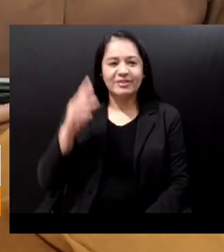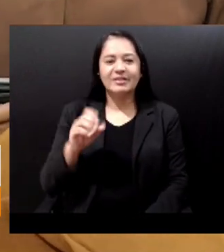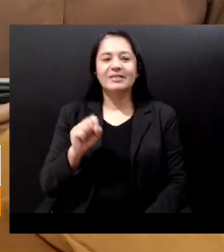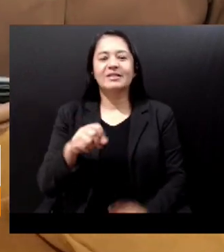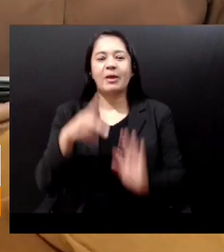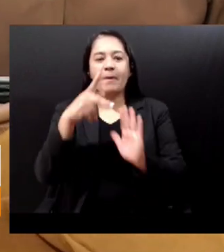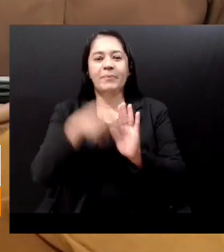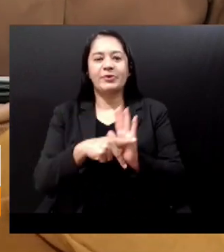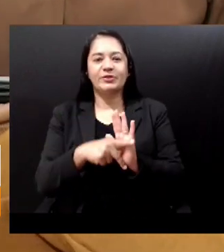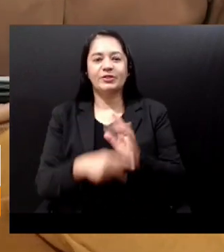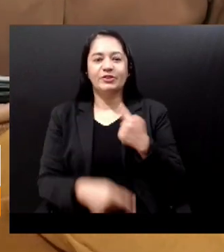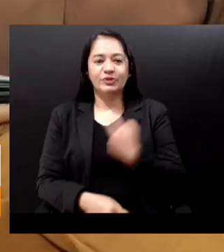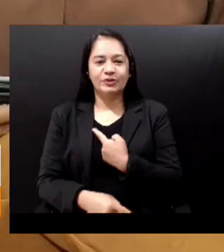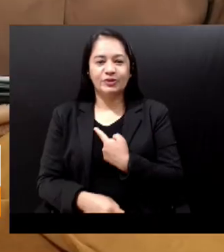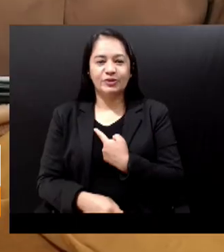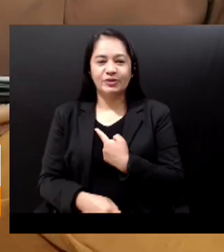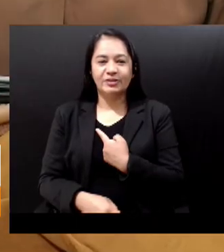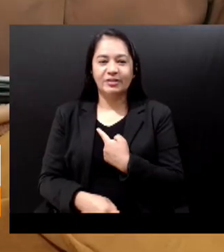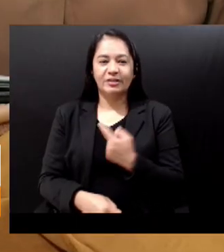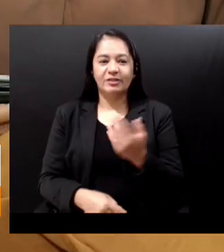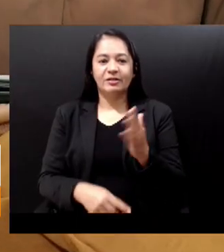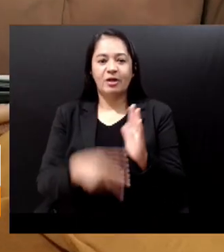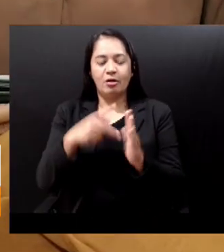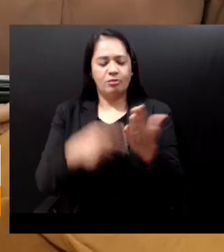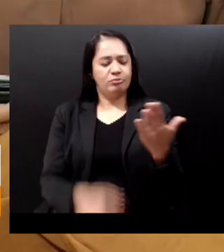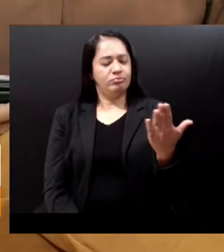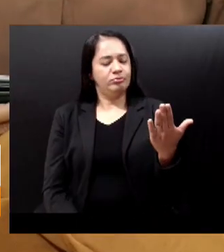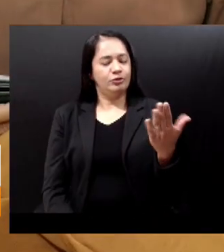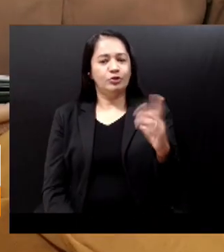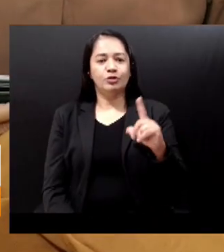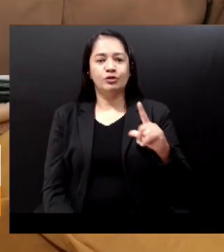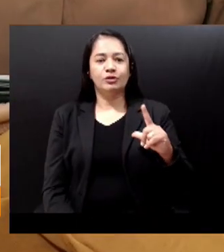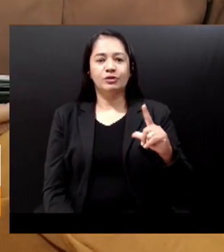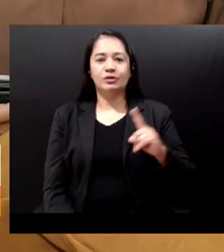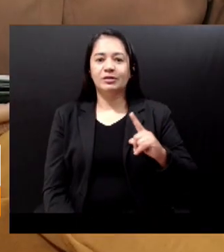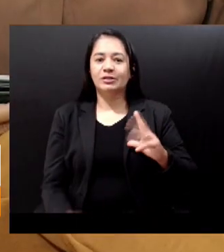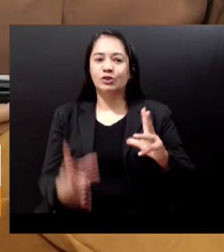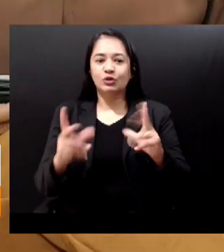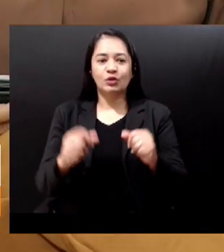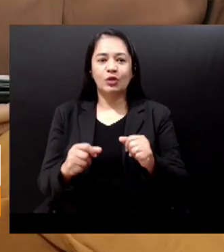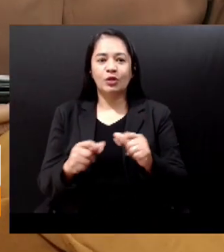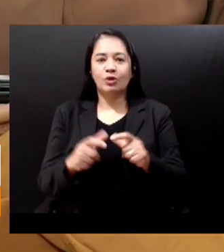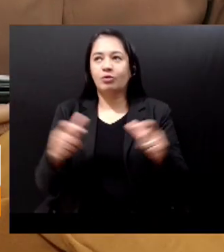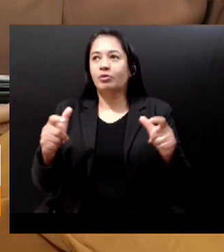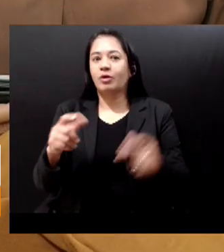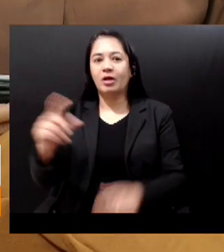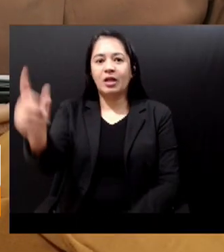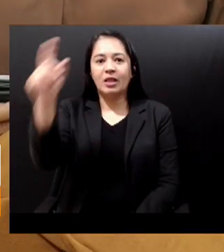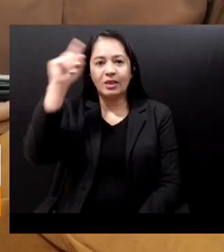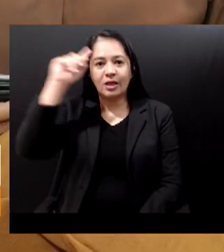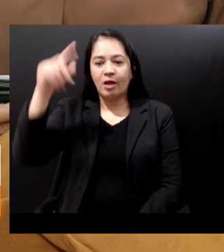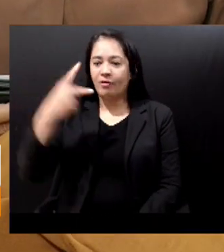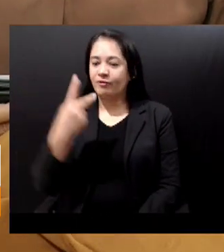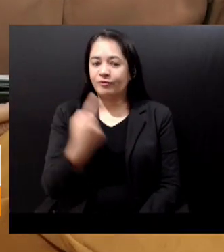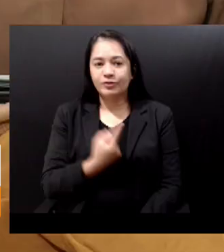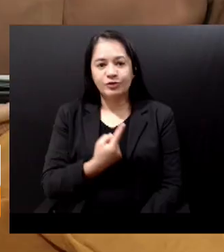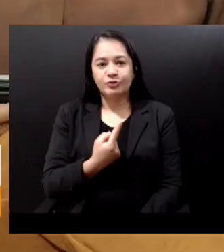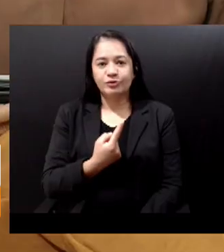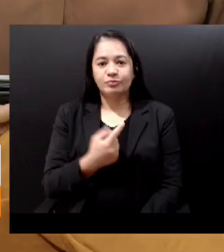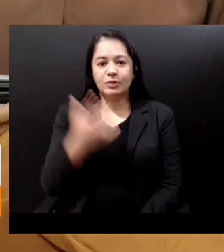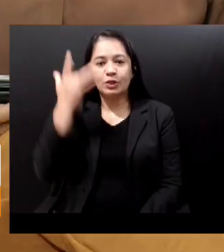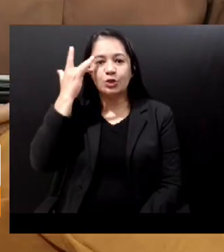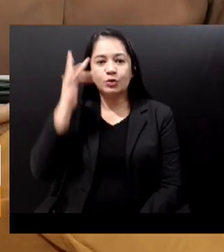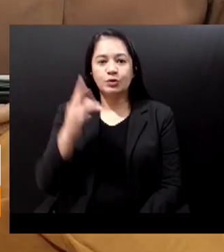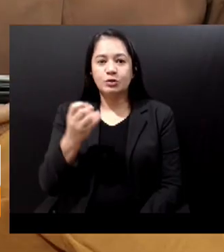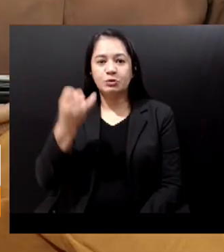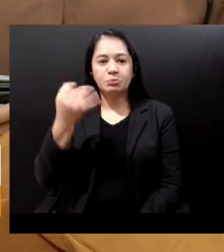Uhum. recebe e vê alguns projetos, todos têm 21 dias, a Por que grande será? maioria. Olha, eu não sei te dizer certamente o porquê